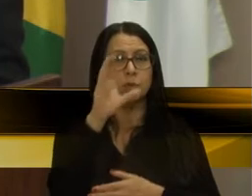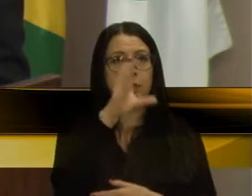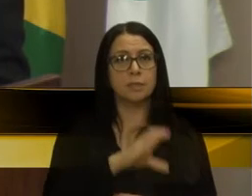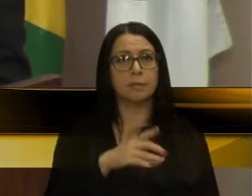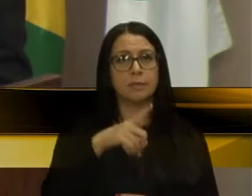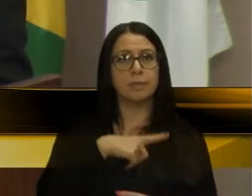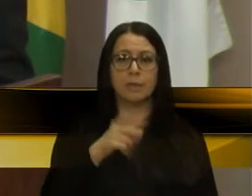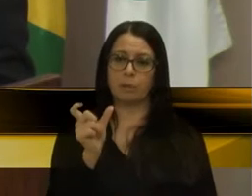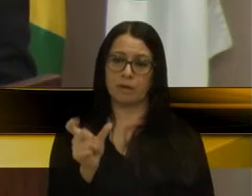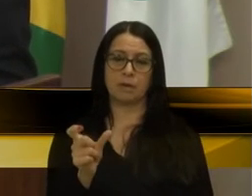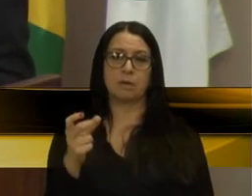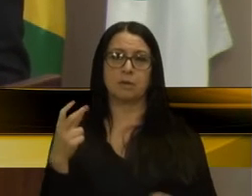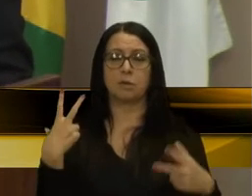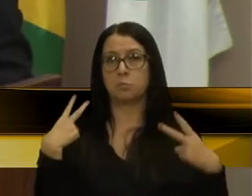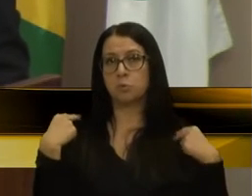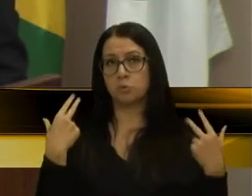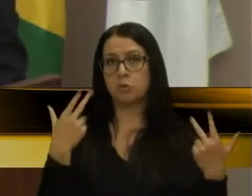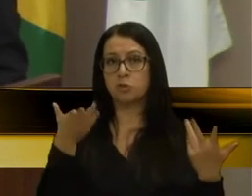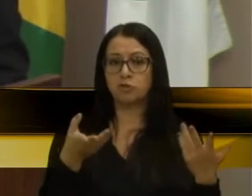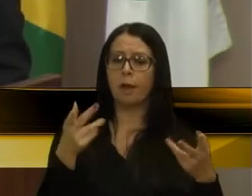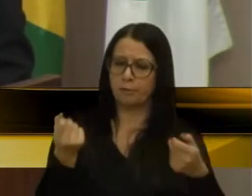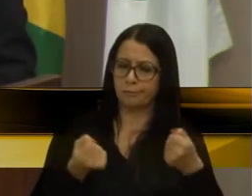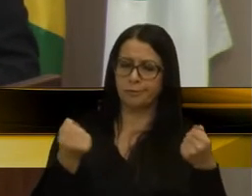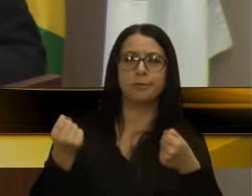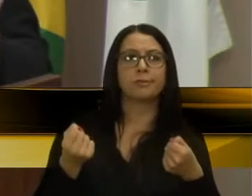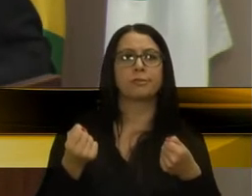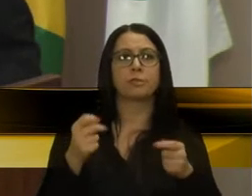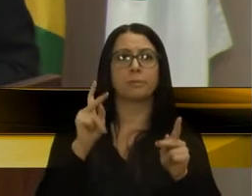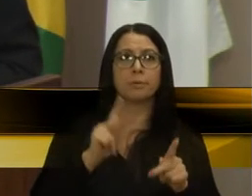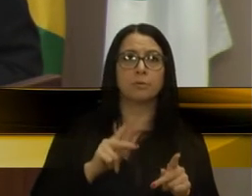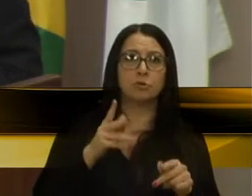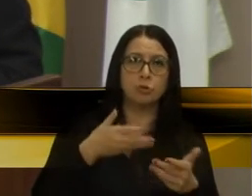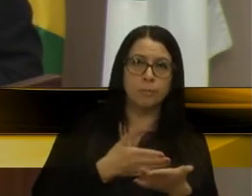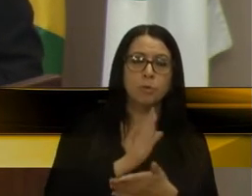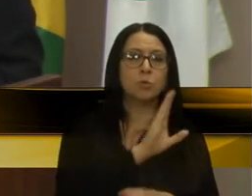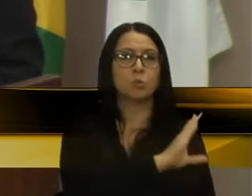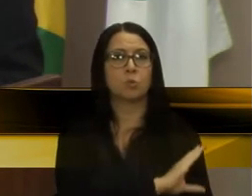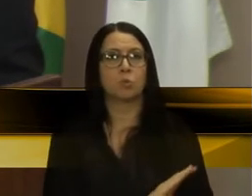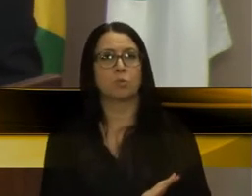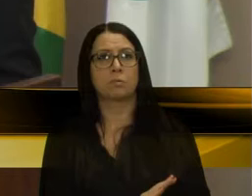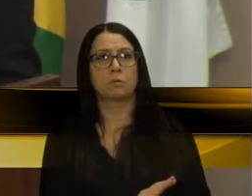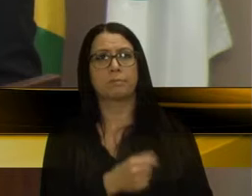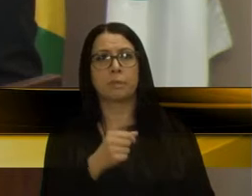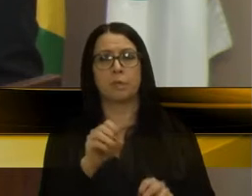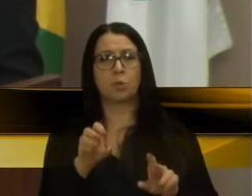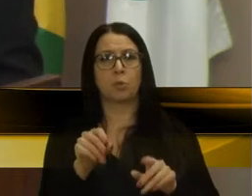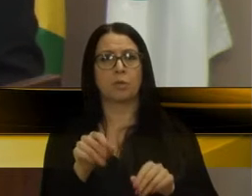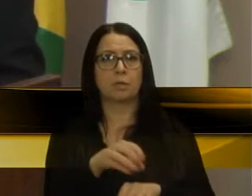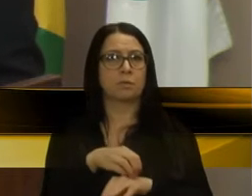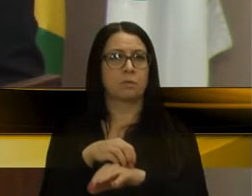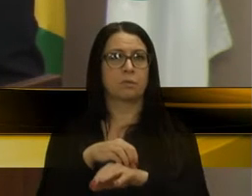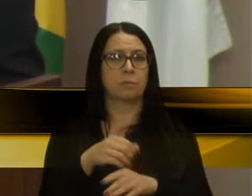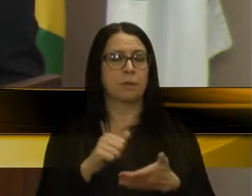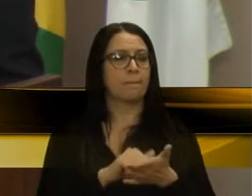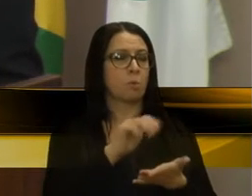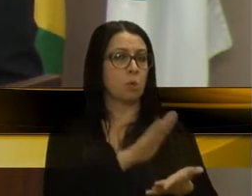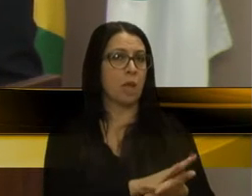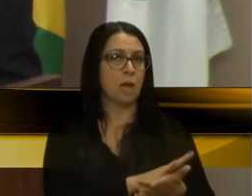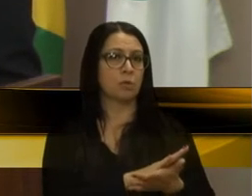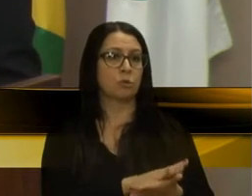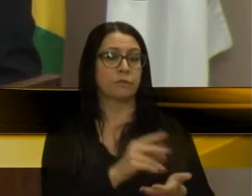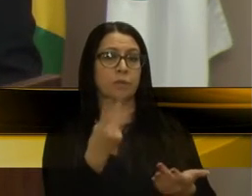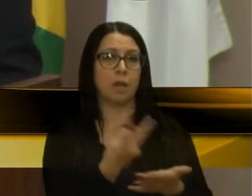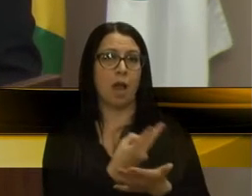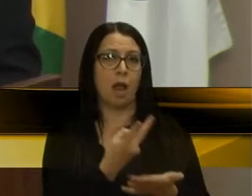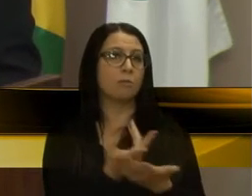tem uma carteira, o cidadão que já dirige, o cidadão que já passou por um curso de formação, precisa de educação de trânsito, ele precisa ser multado se ele infringir a